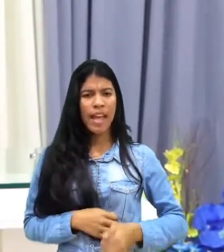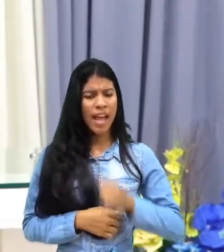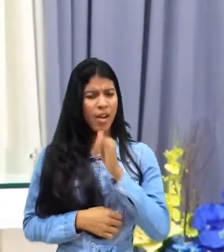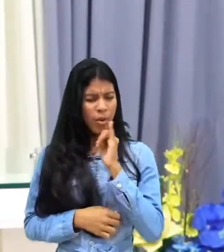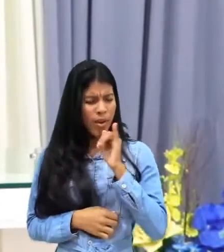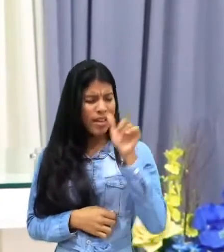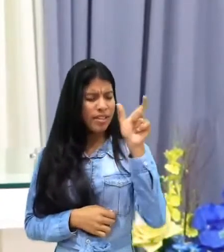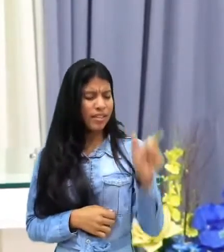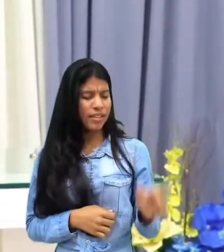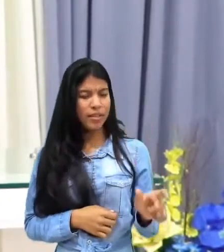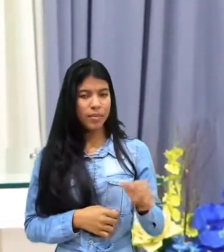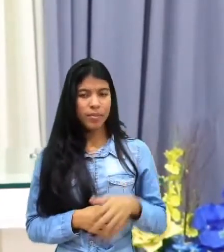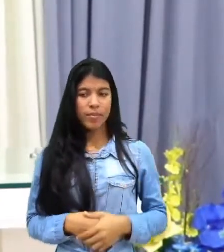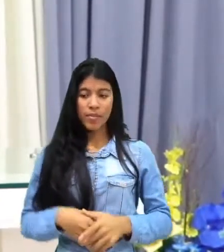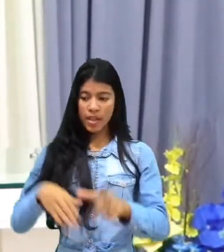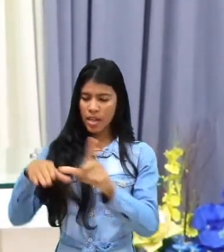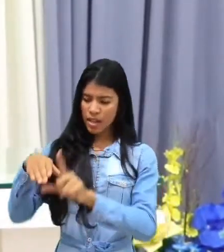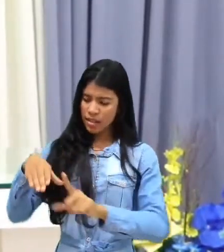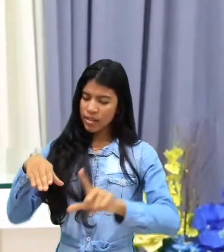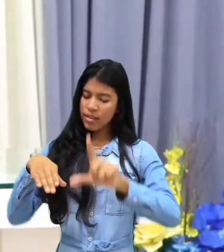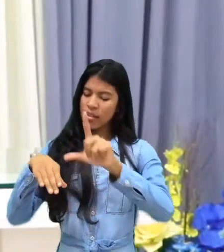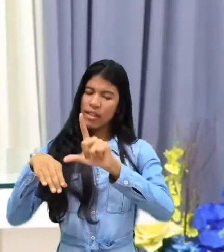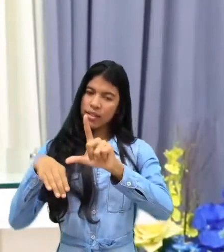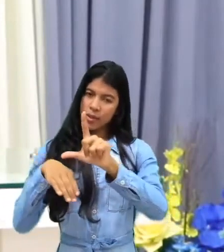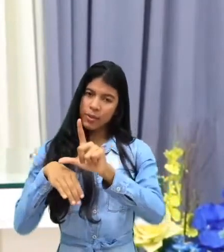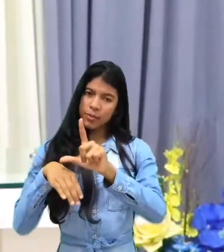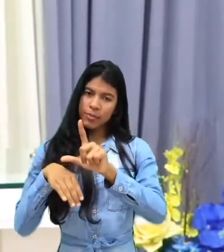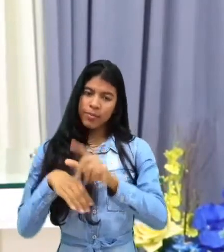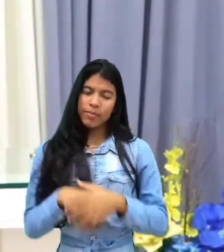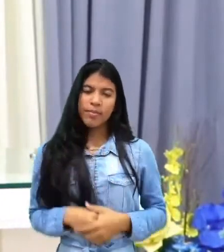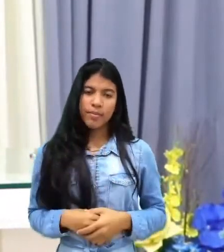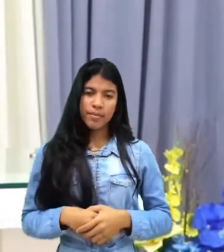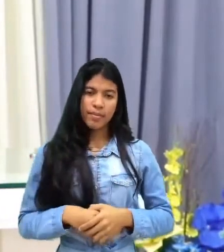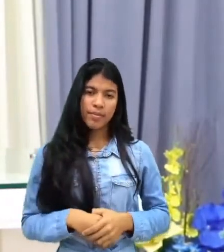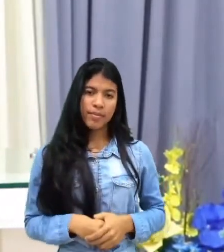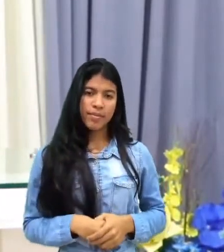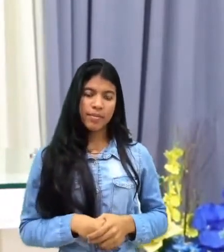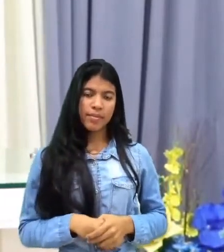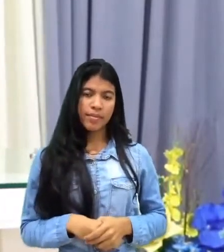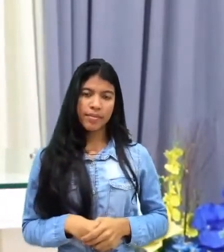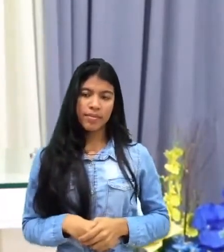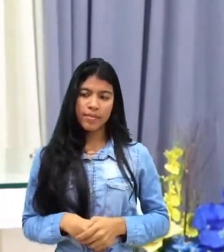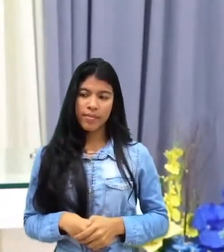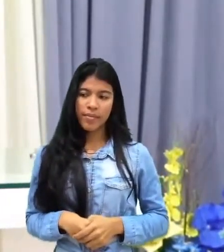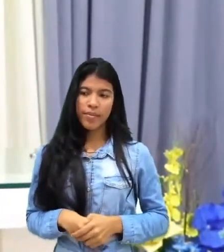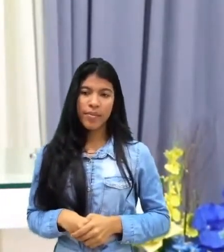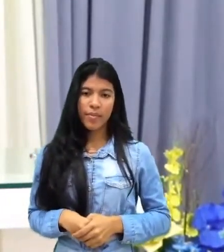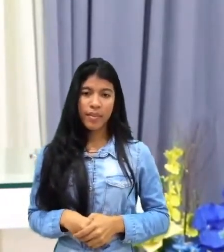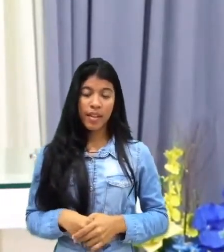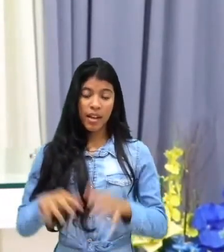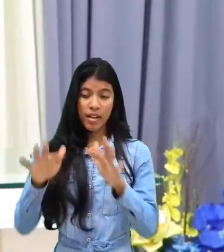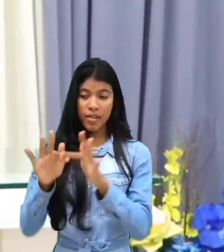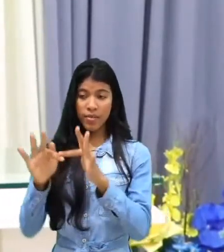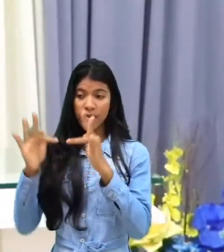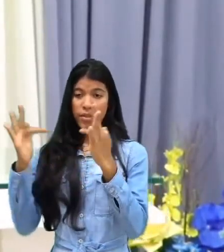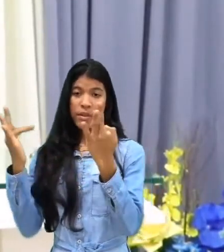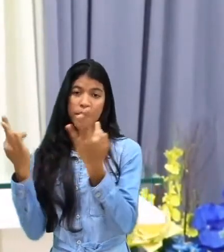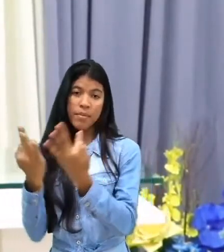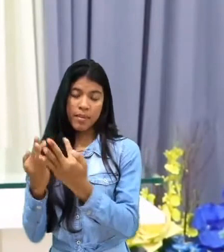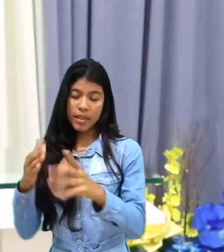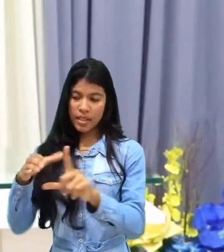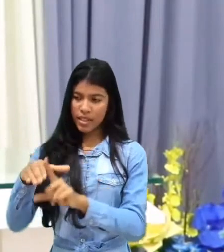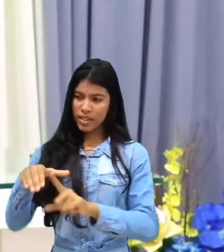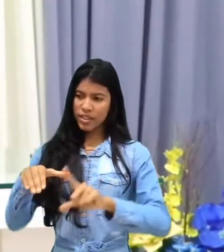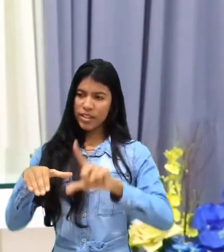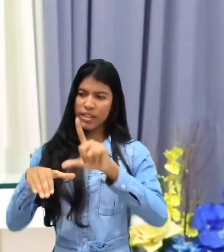referência. Lázaro, lá de Betânia, ou por que não dizer a família de Lázaro,